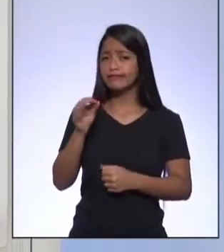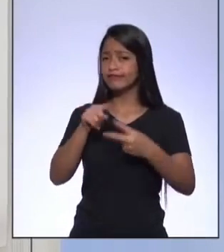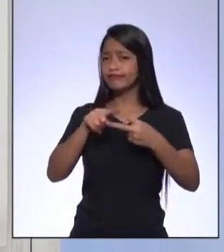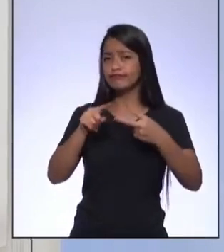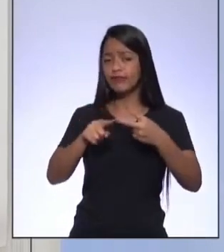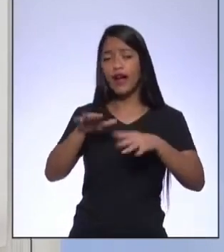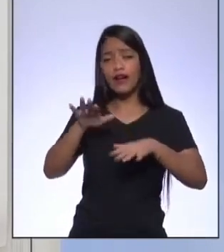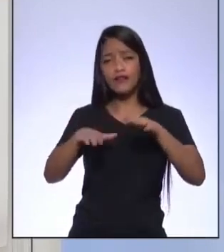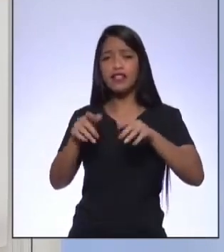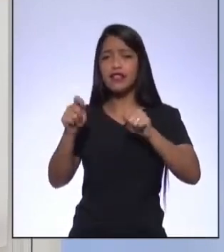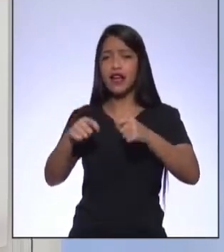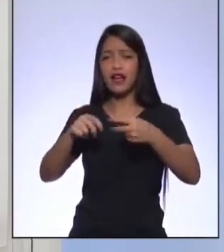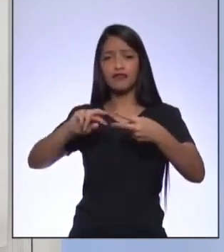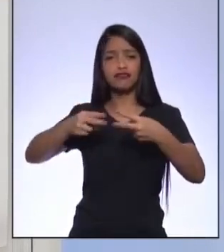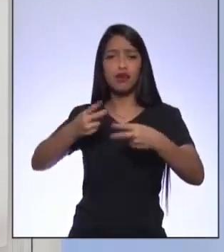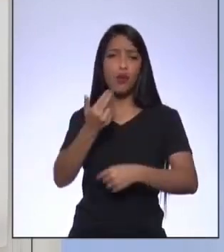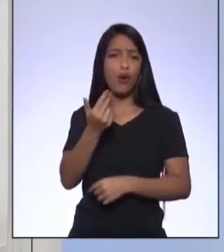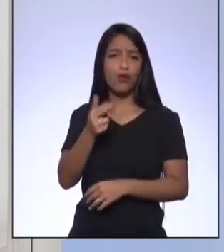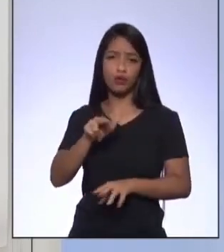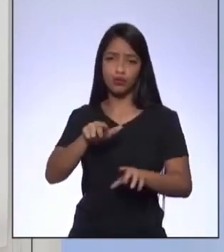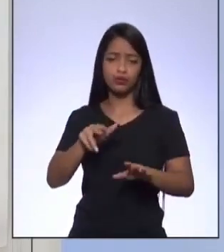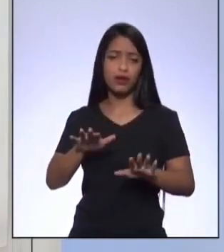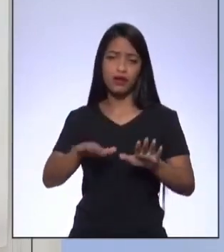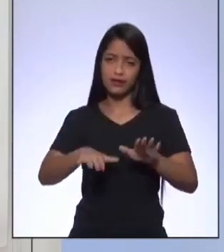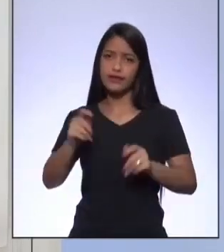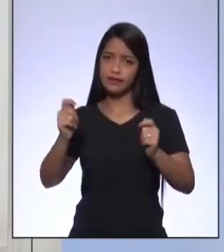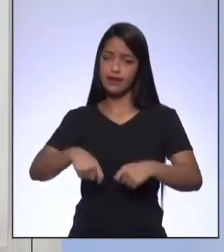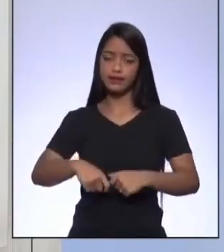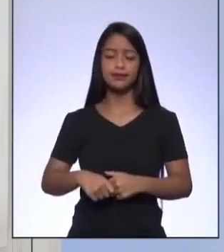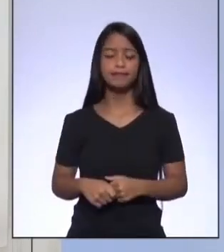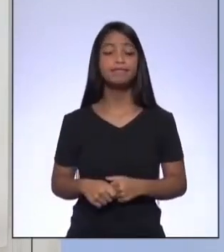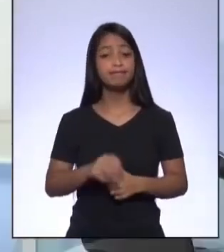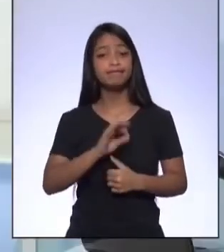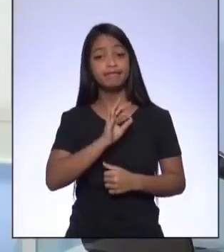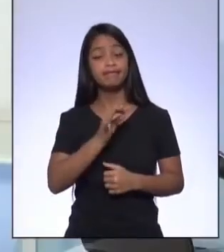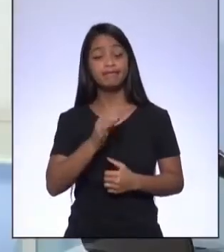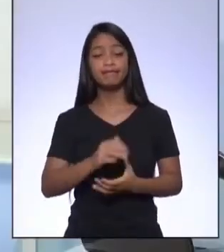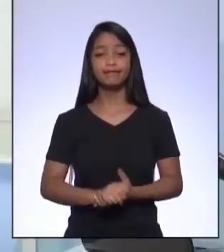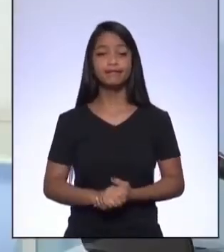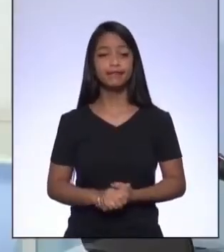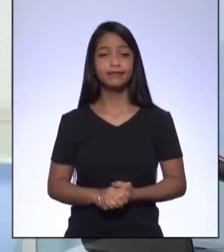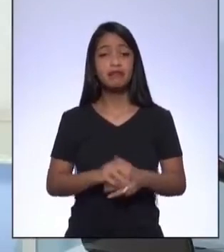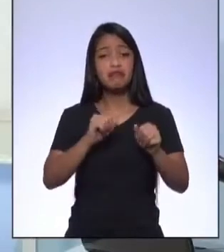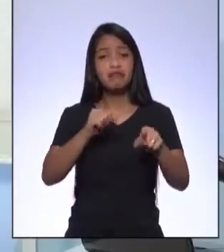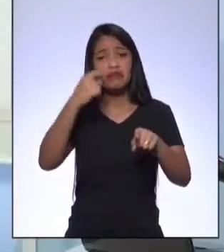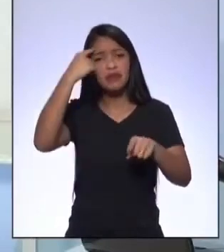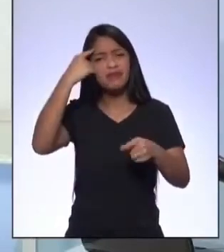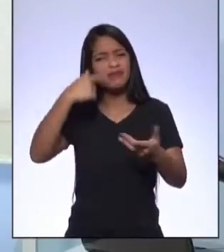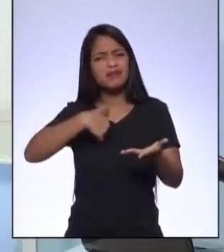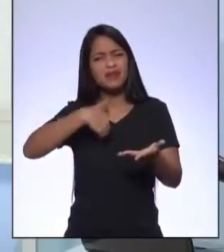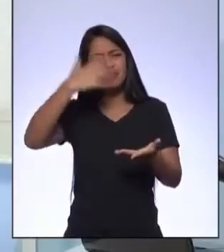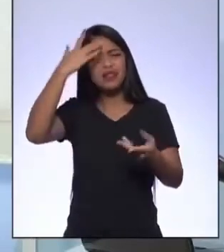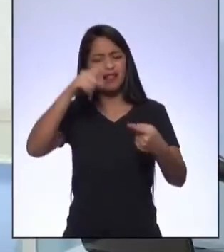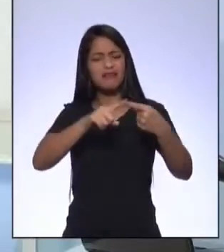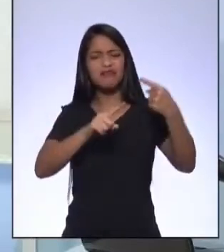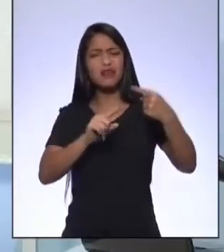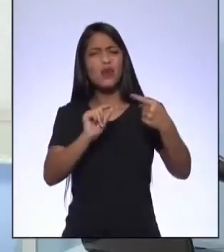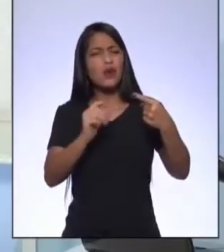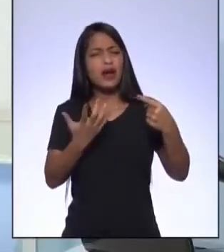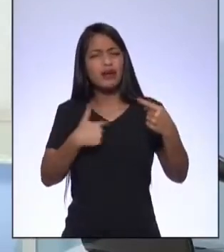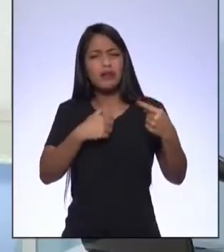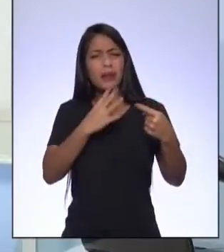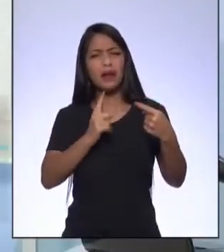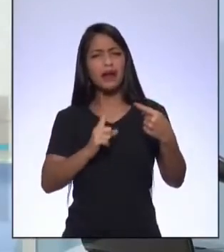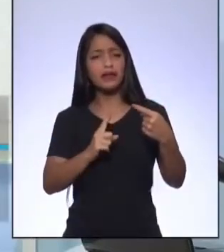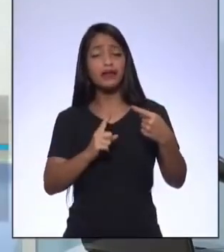outra em alguns casos, né? É verdade. Então, a ideia é assim, professor, eu não sei o que é coordenada, é comum aí no chat o pessoal